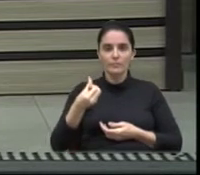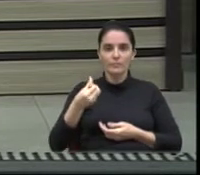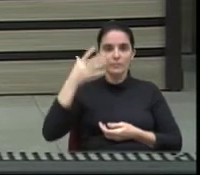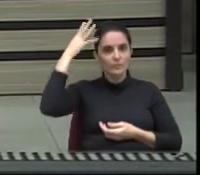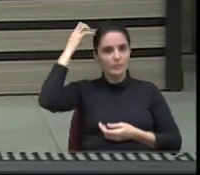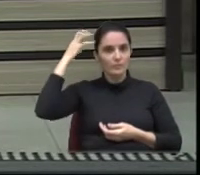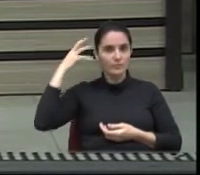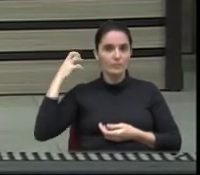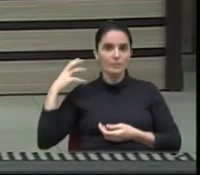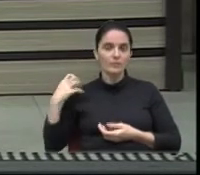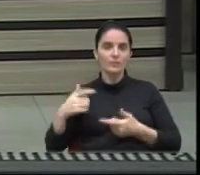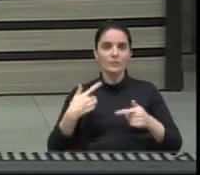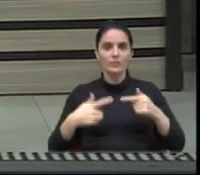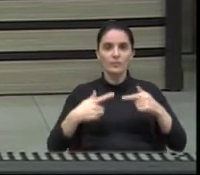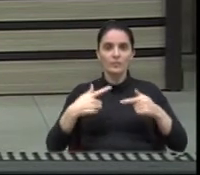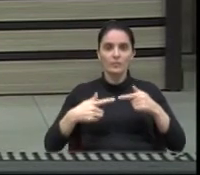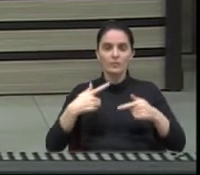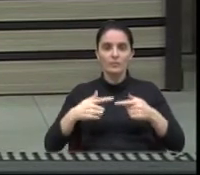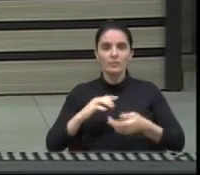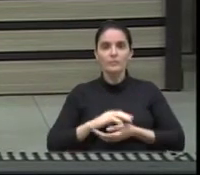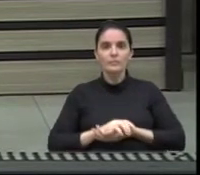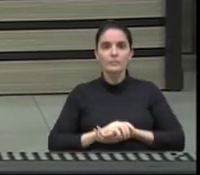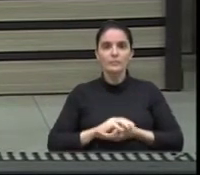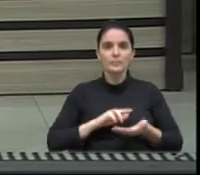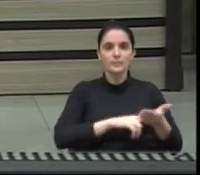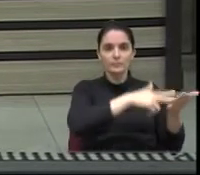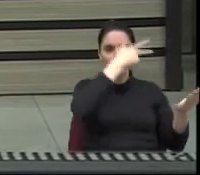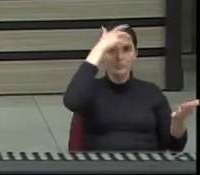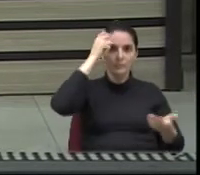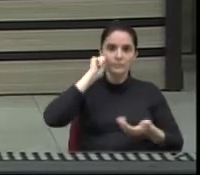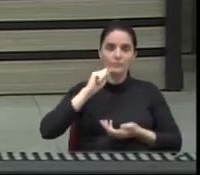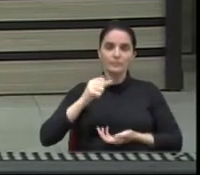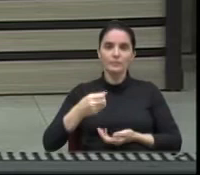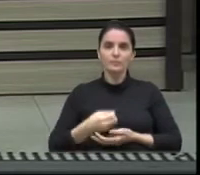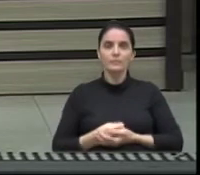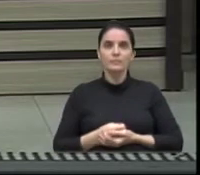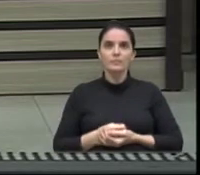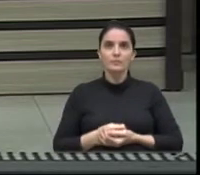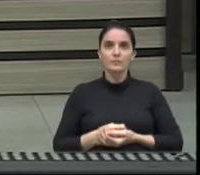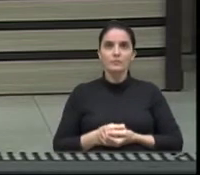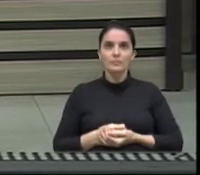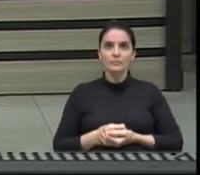Bogo. Em discussão. Não havendo executivo.